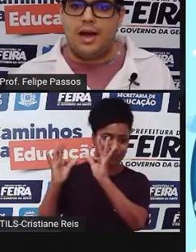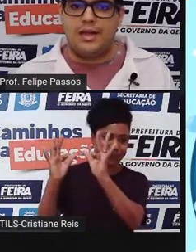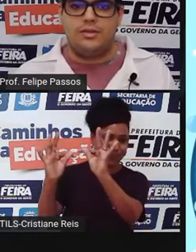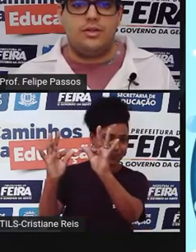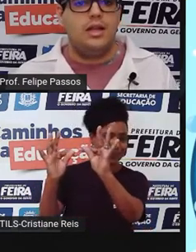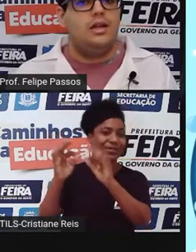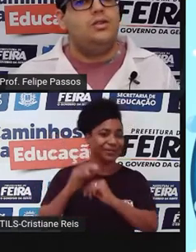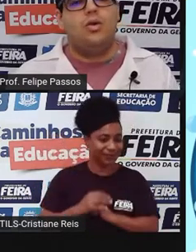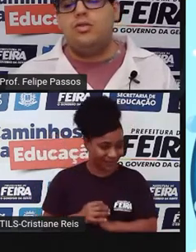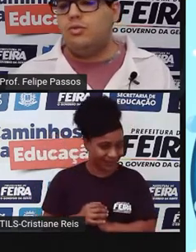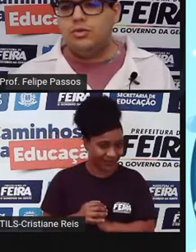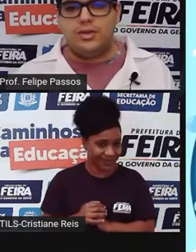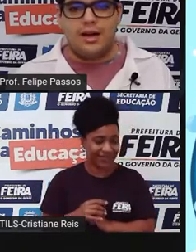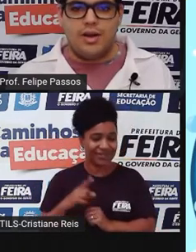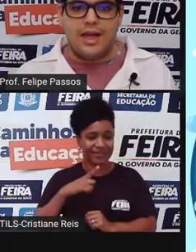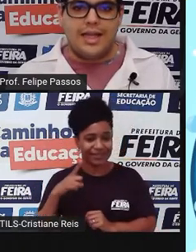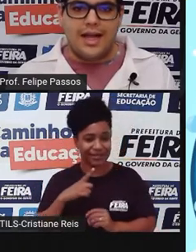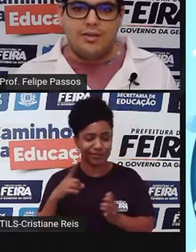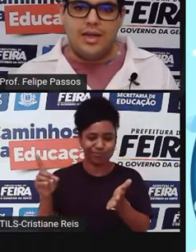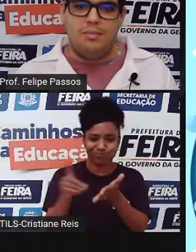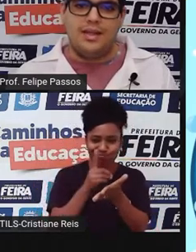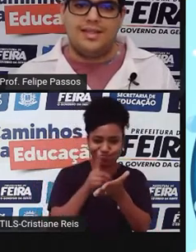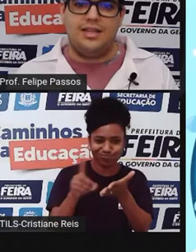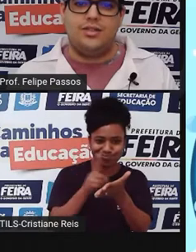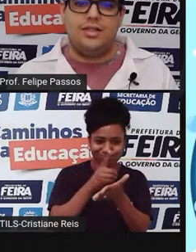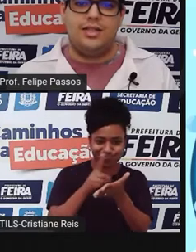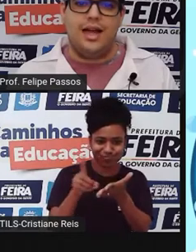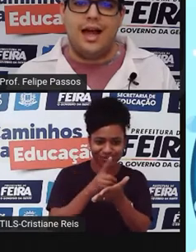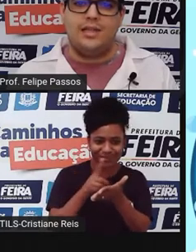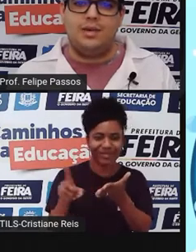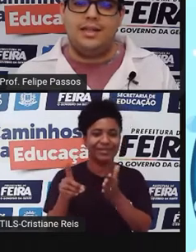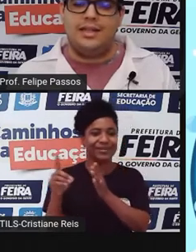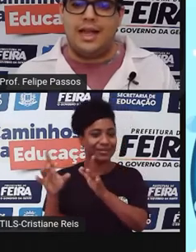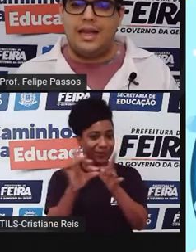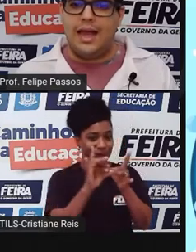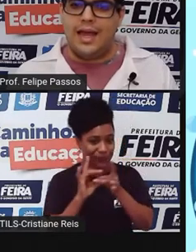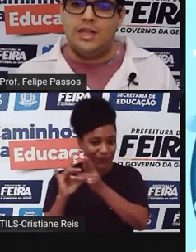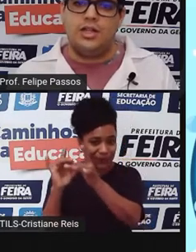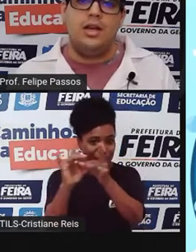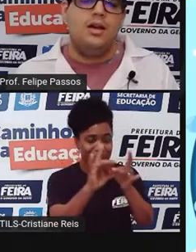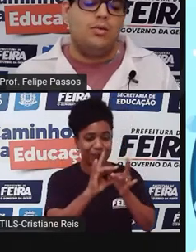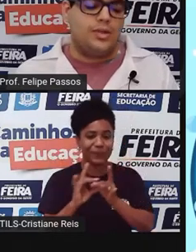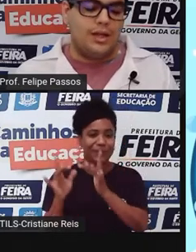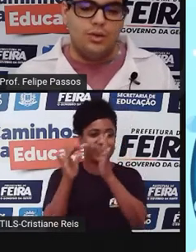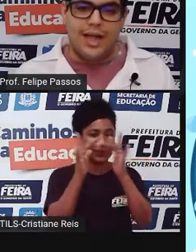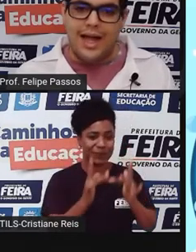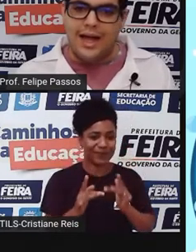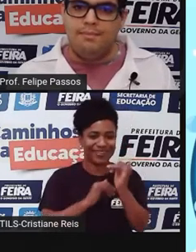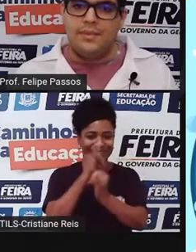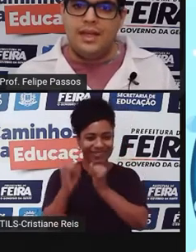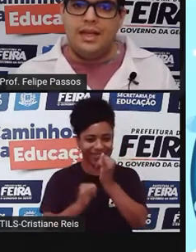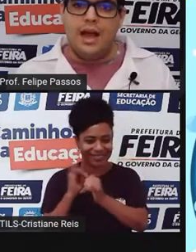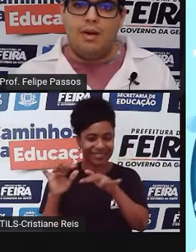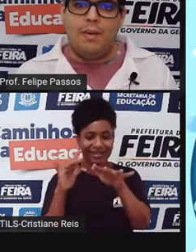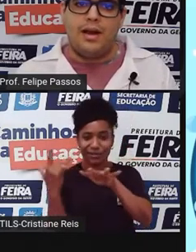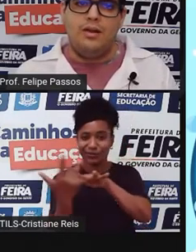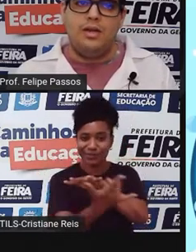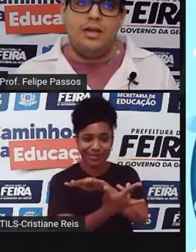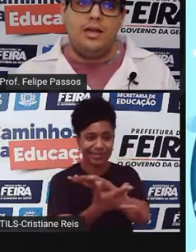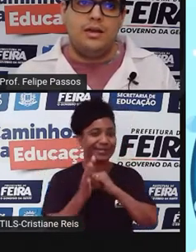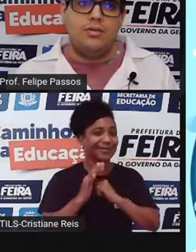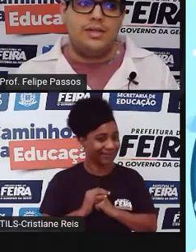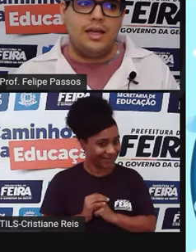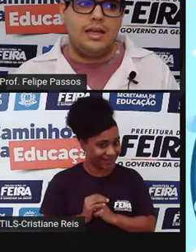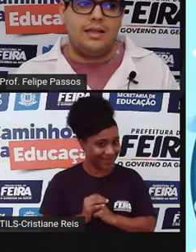os espaços. Todo mundo está conectado aí pelas redes sociais, pela internet. O celular, ele é um